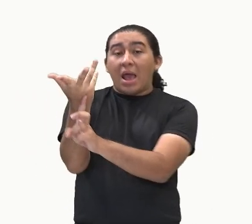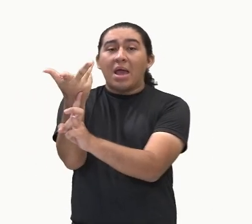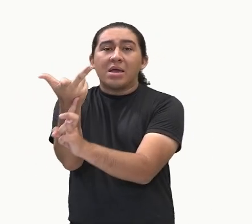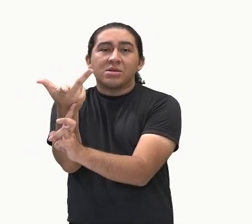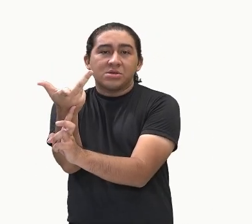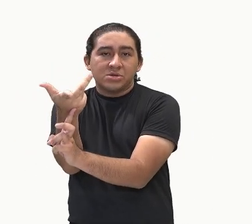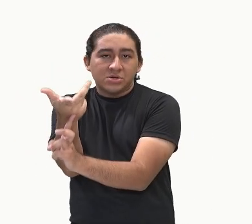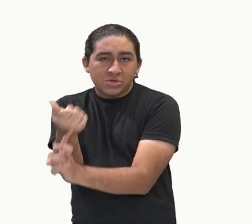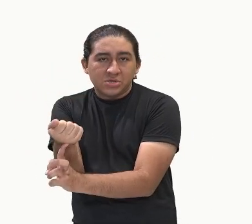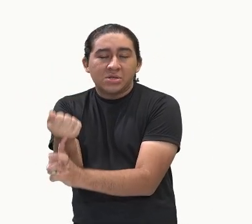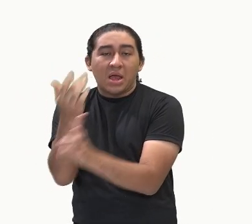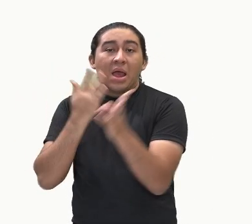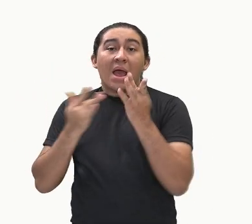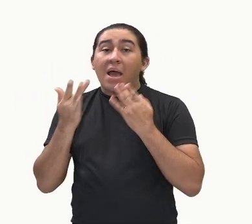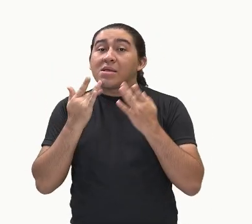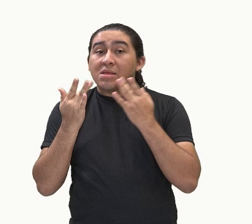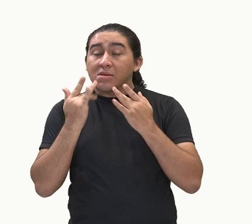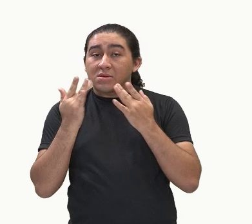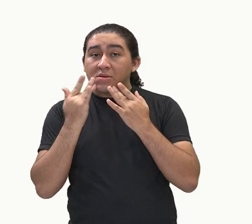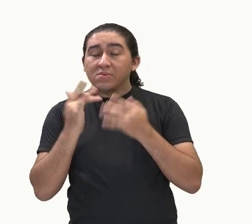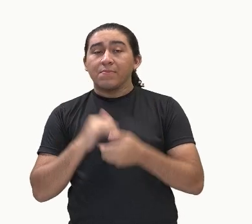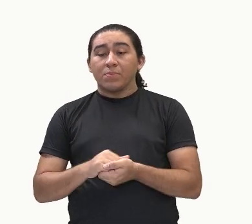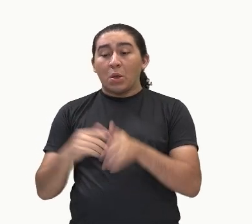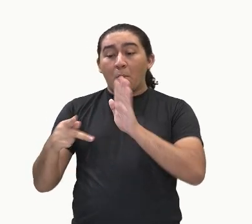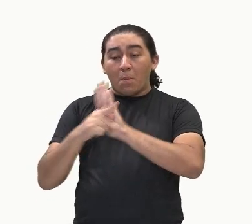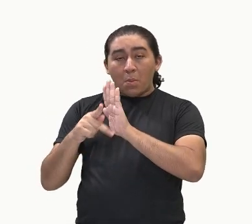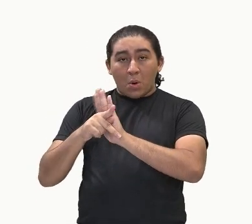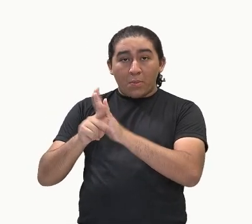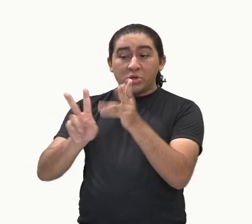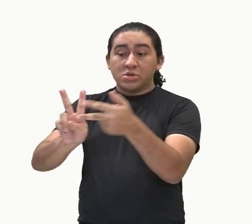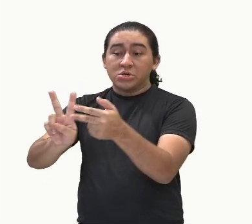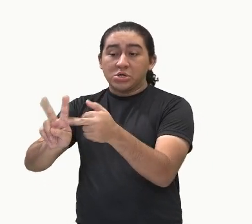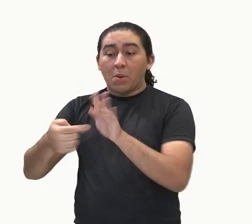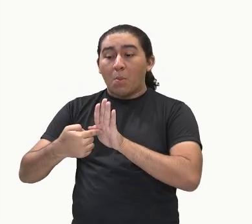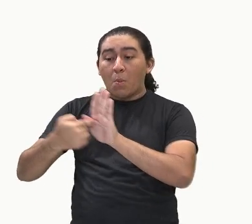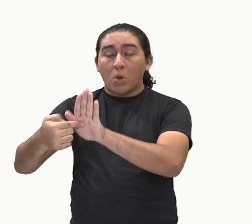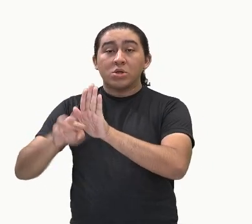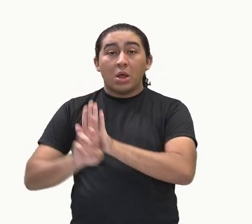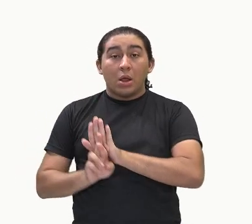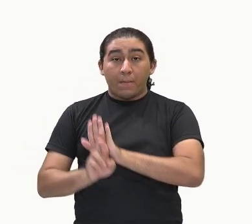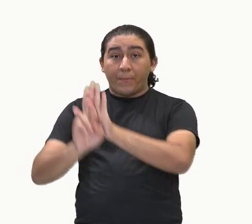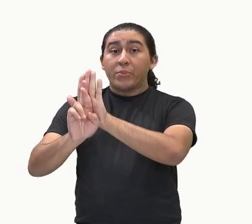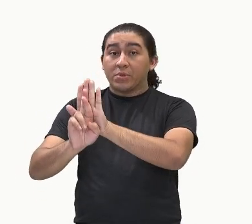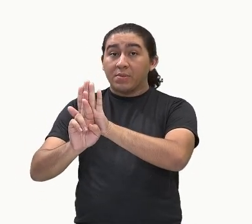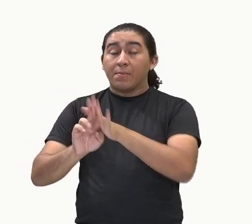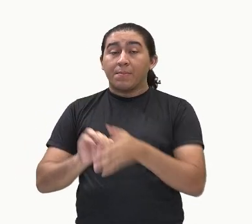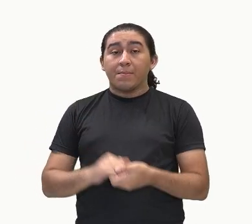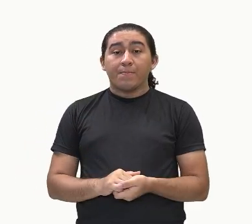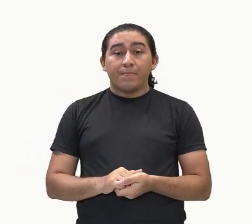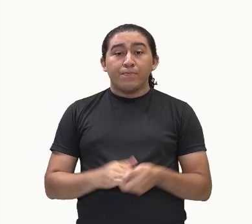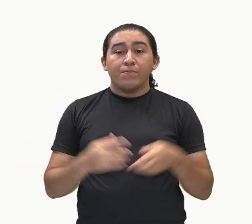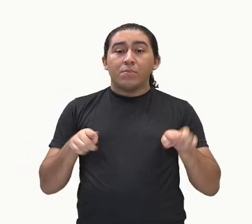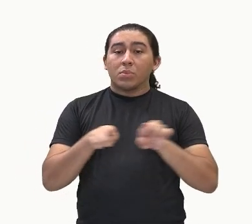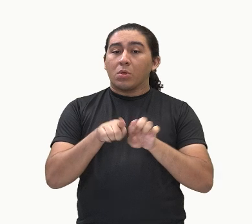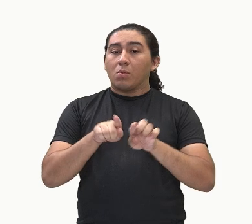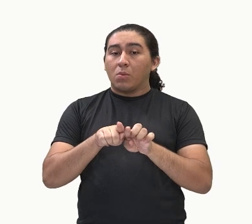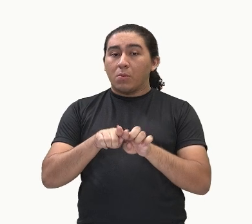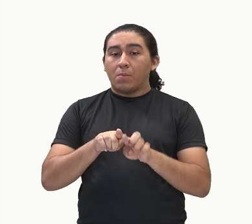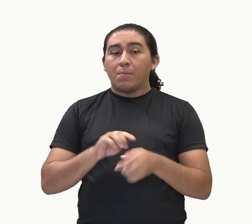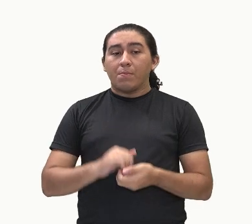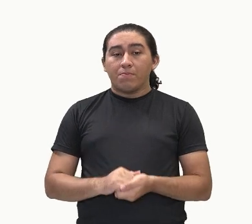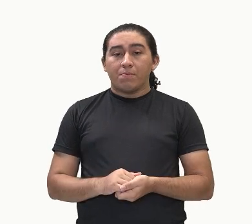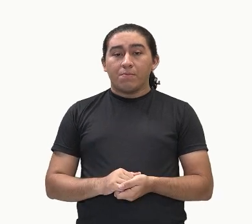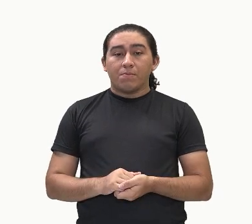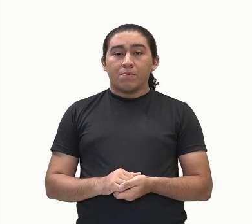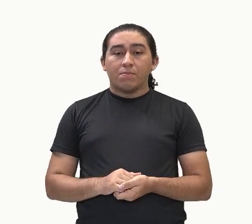atrizes indígenas que trazem essa representação e que também